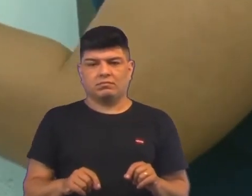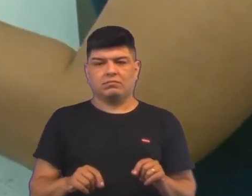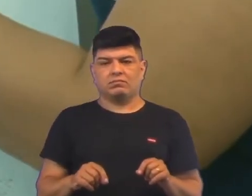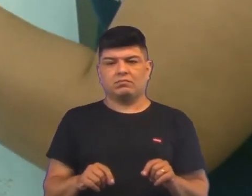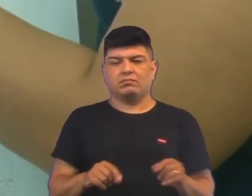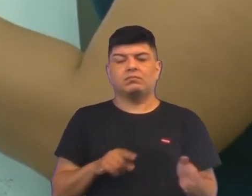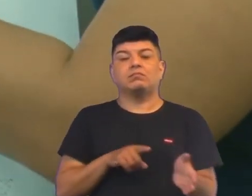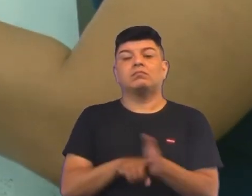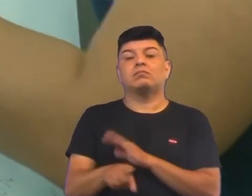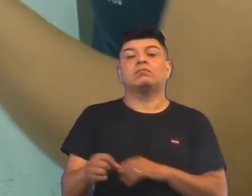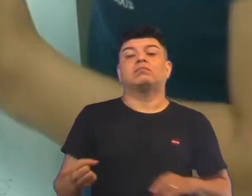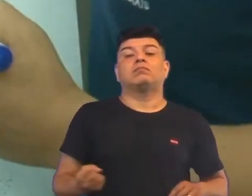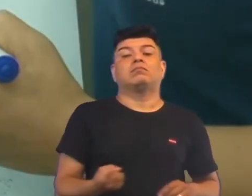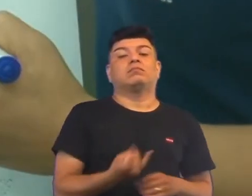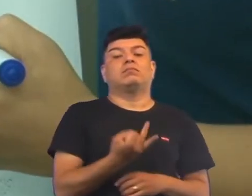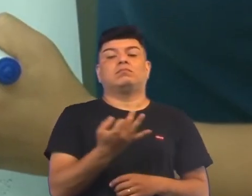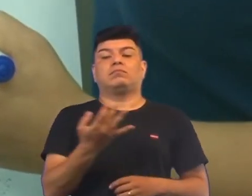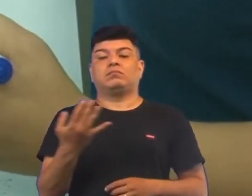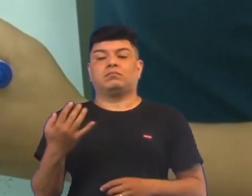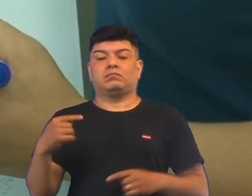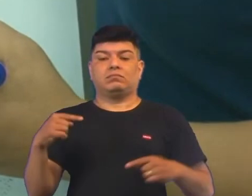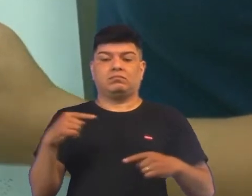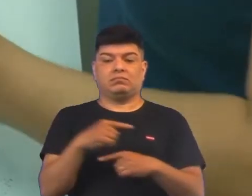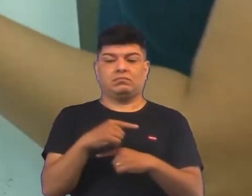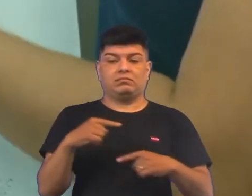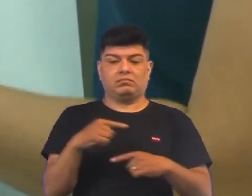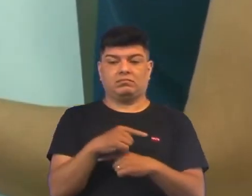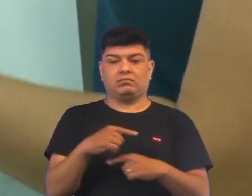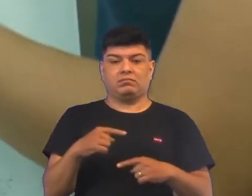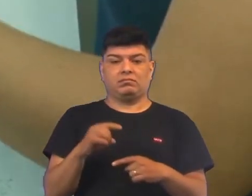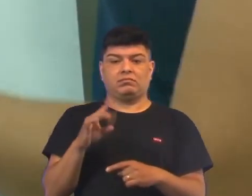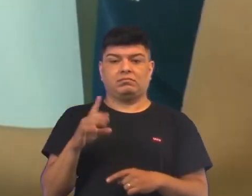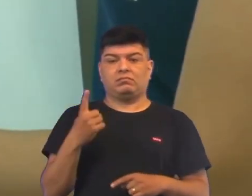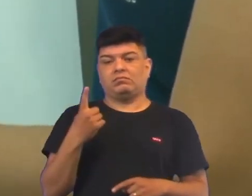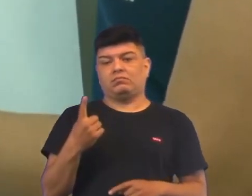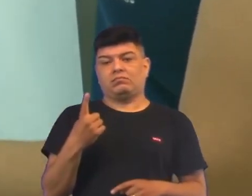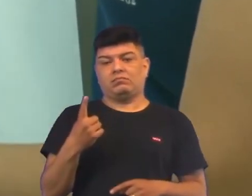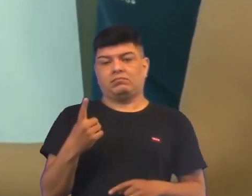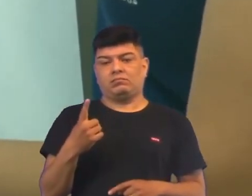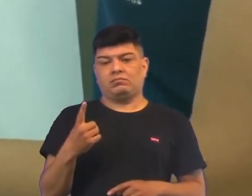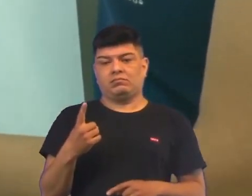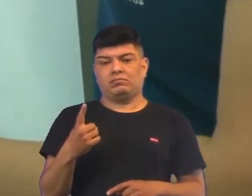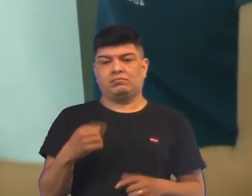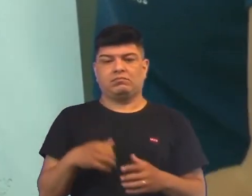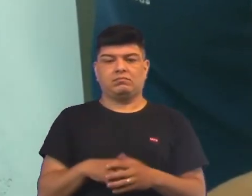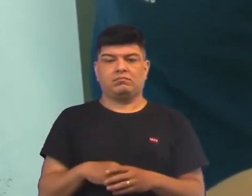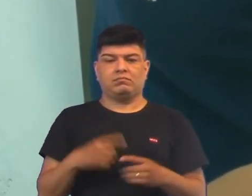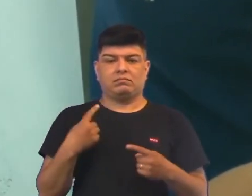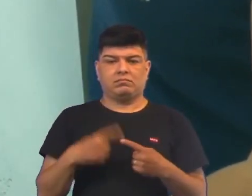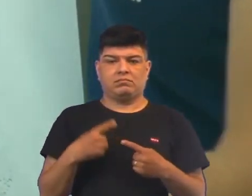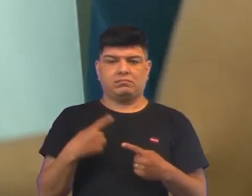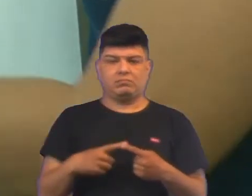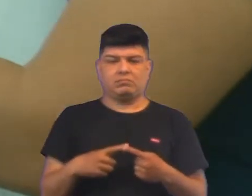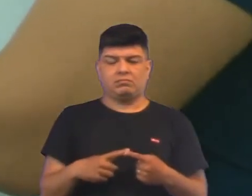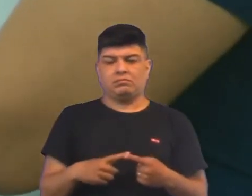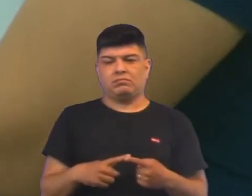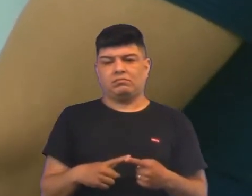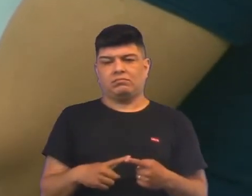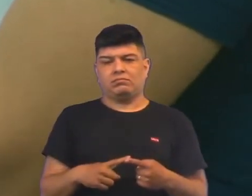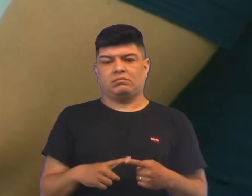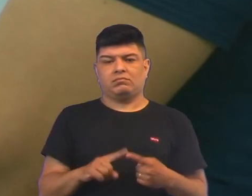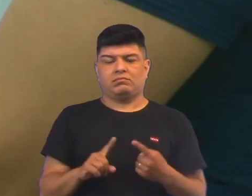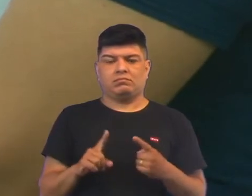e perguntar quantos lados paralelos eles têm, aqui ele só vai ter um, ó, um lado paralelo.